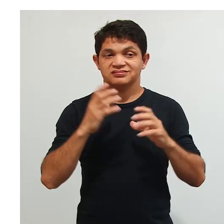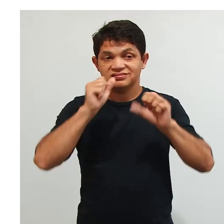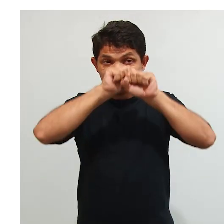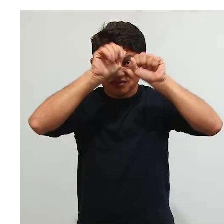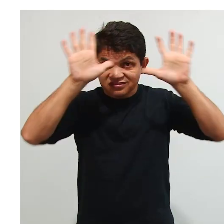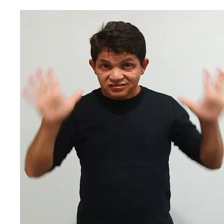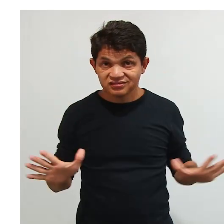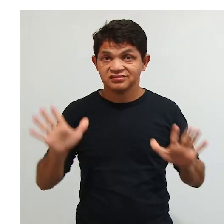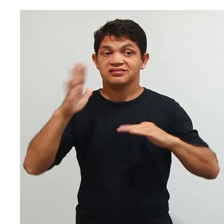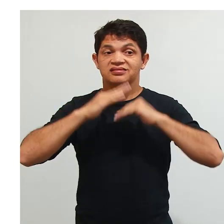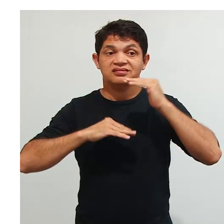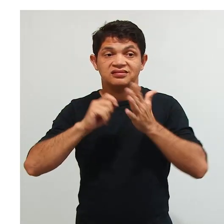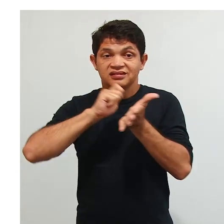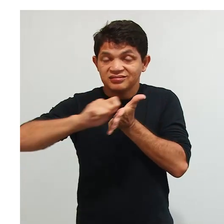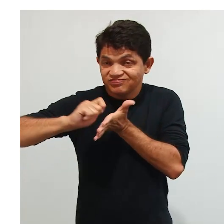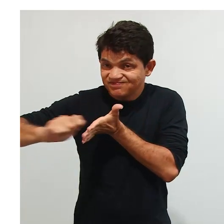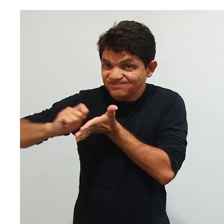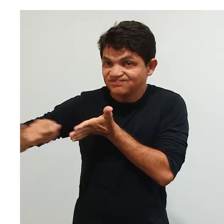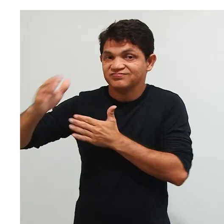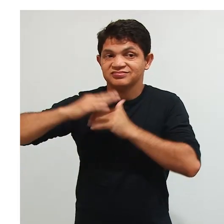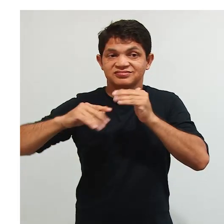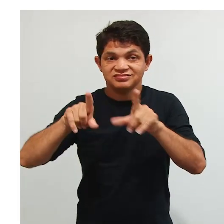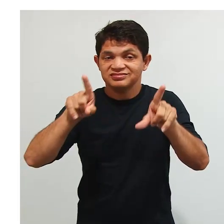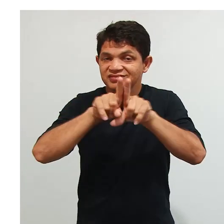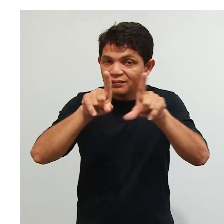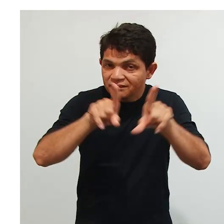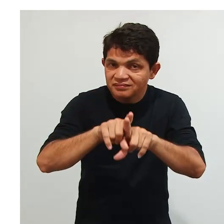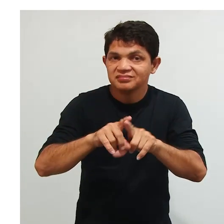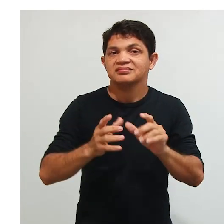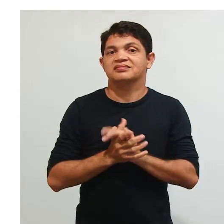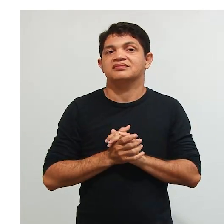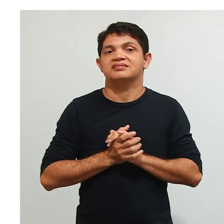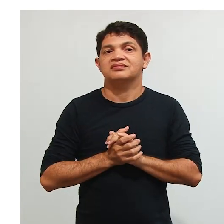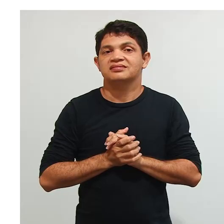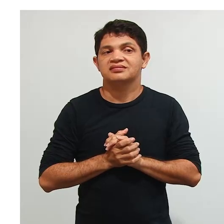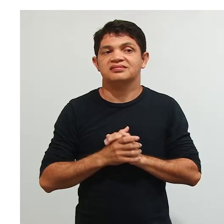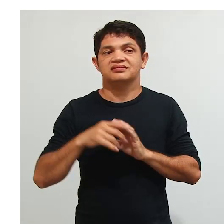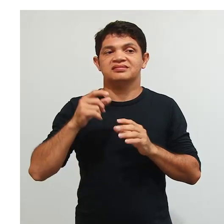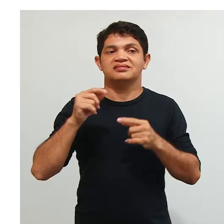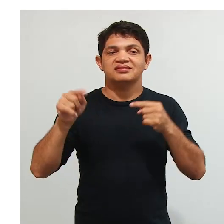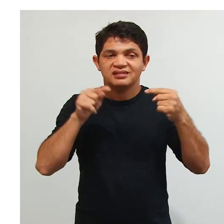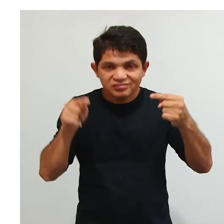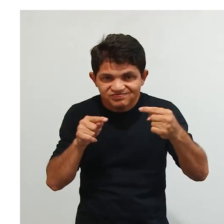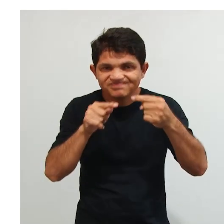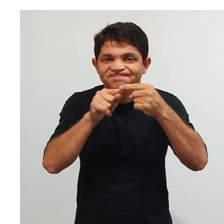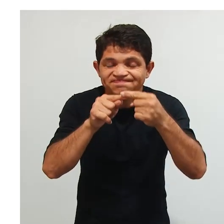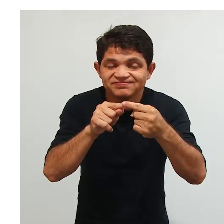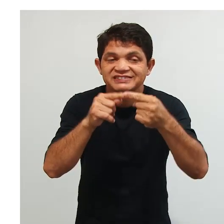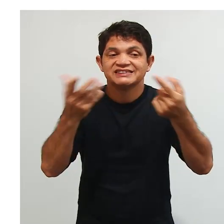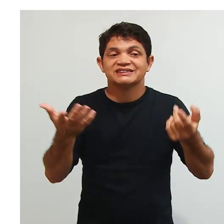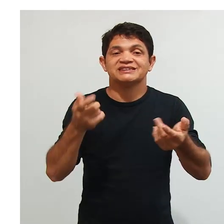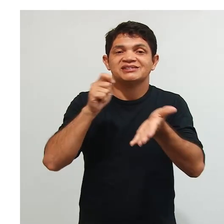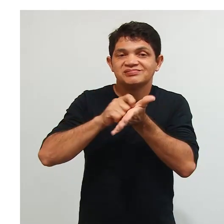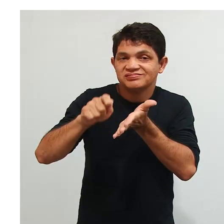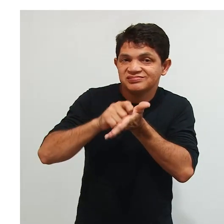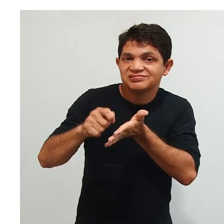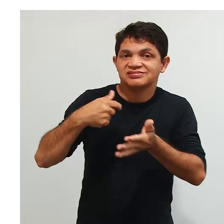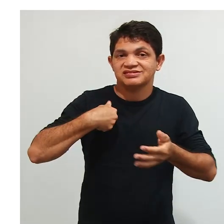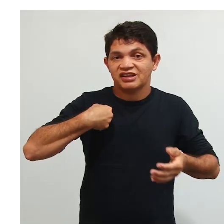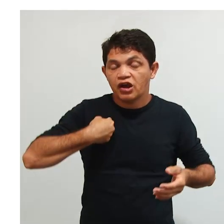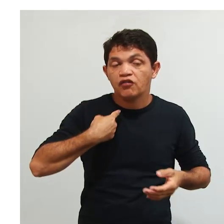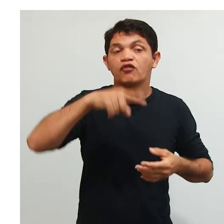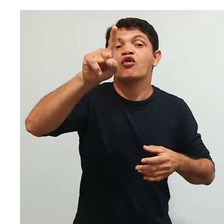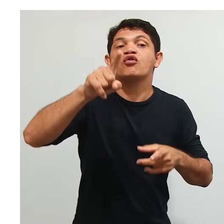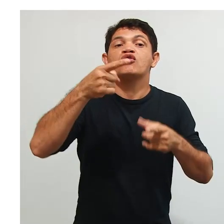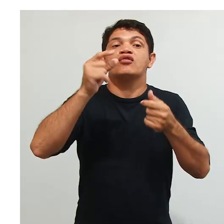clareza, né, da escrita e também na coesão e na coesão dessa escrita, né? Eles